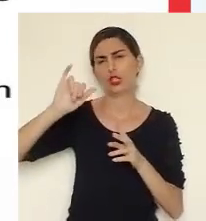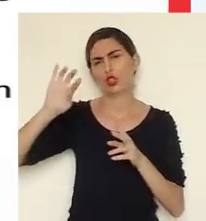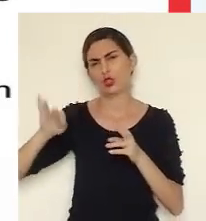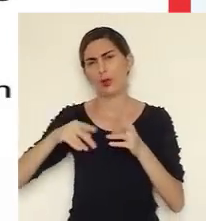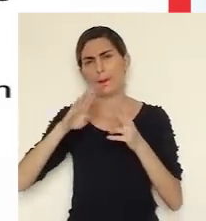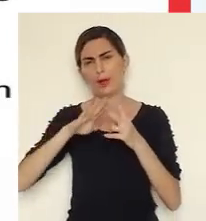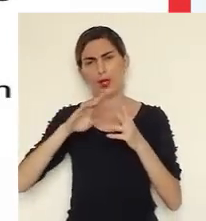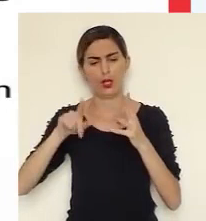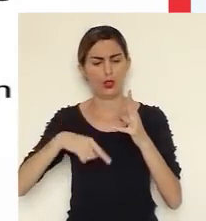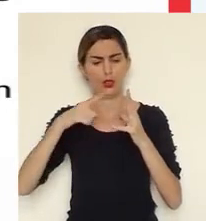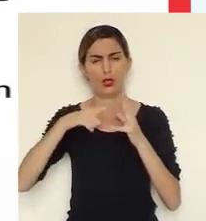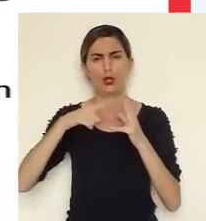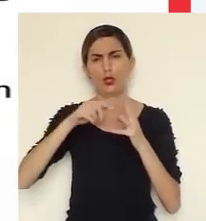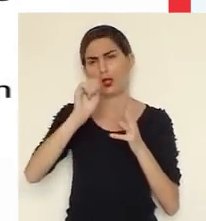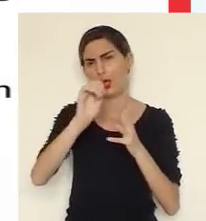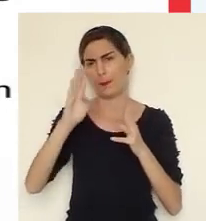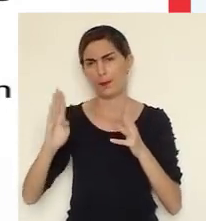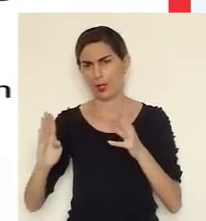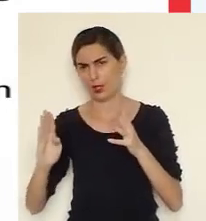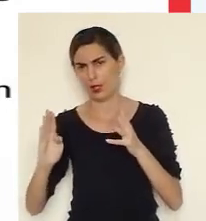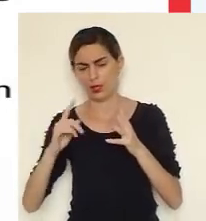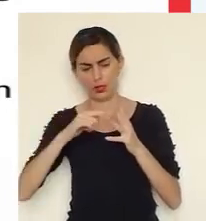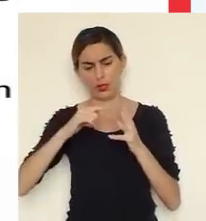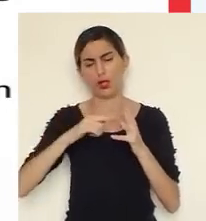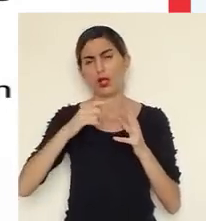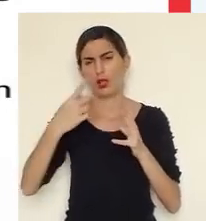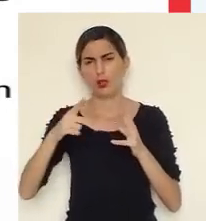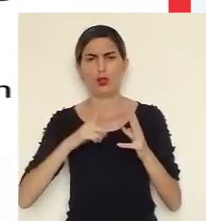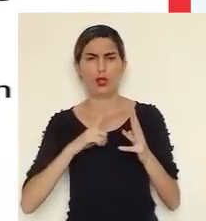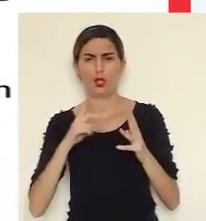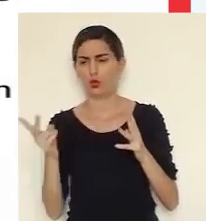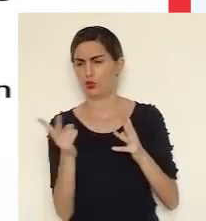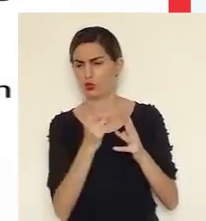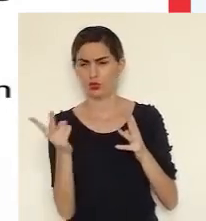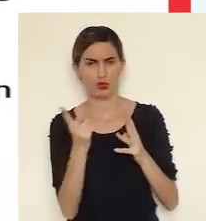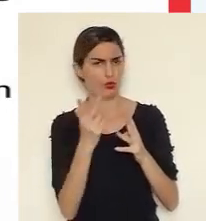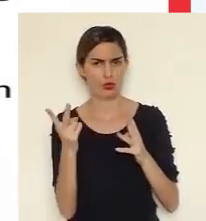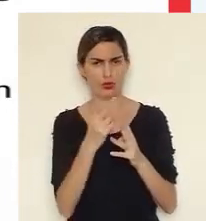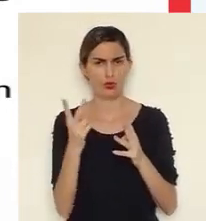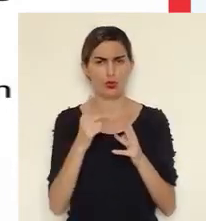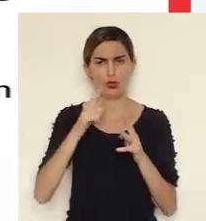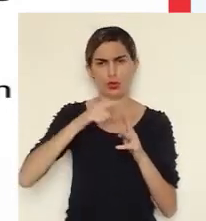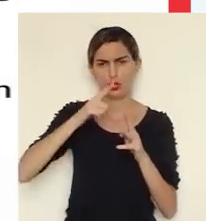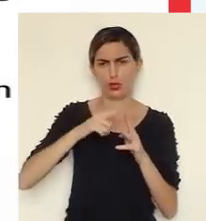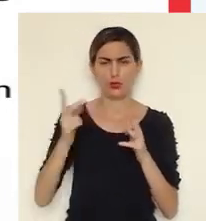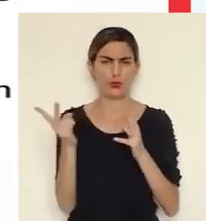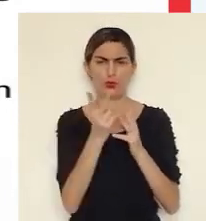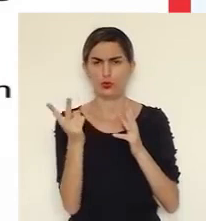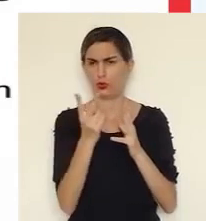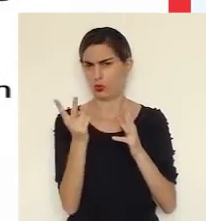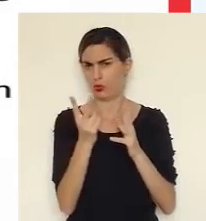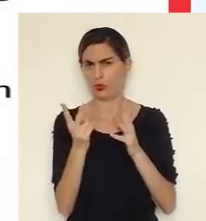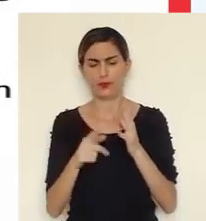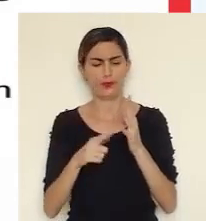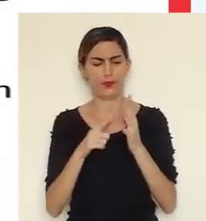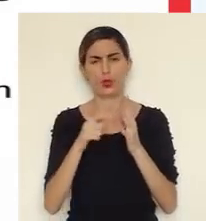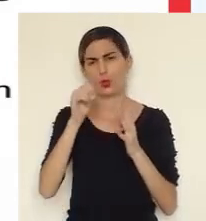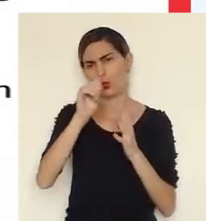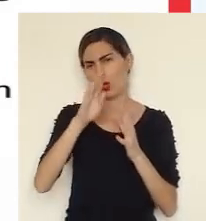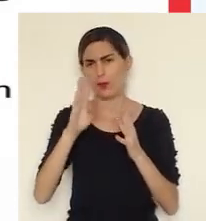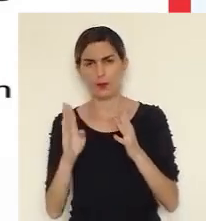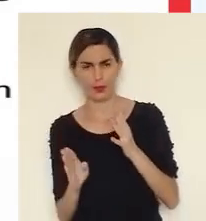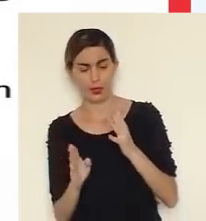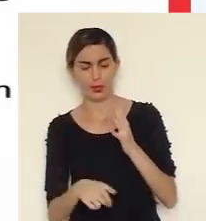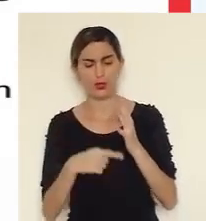o aglitogênio B, tipo AB são aquelas que apresentam os 2 aglitogênios,